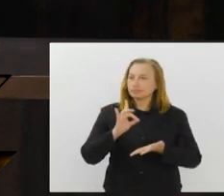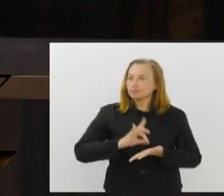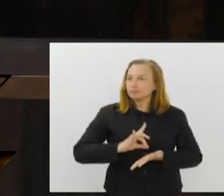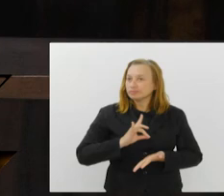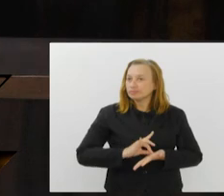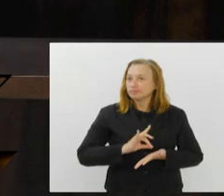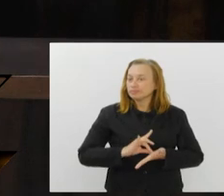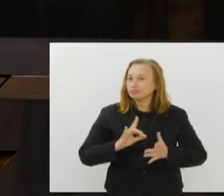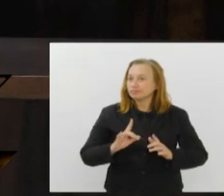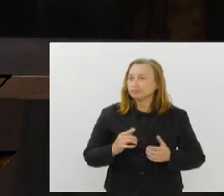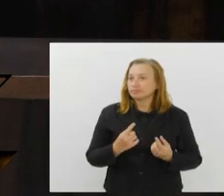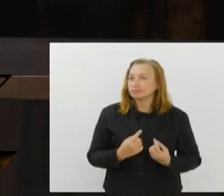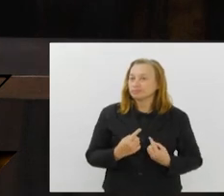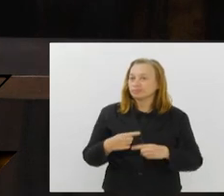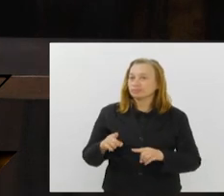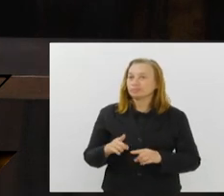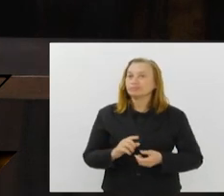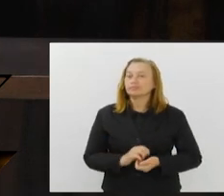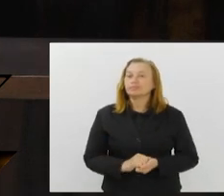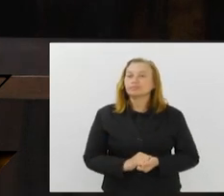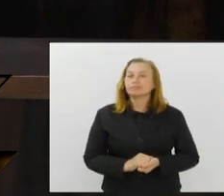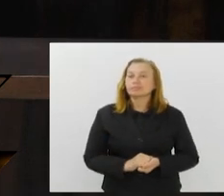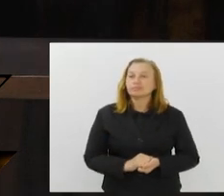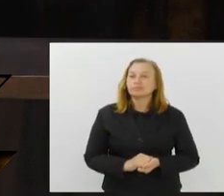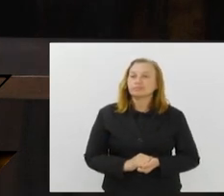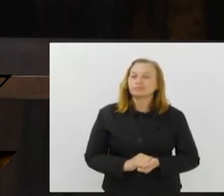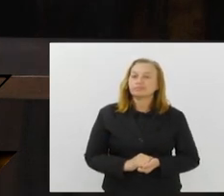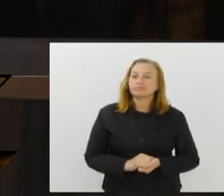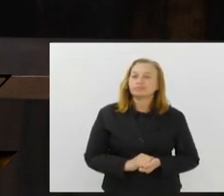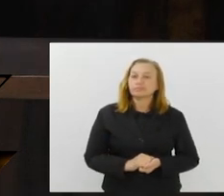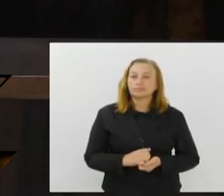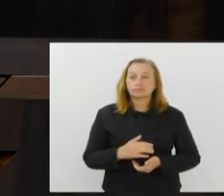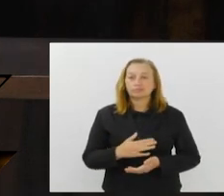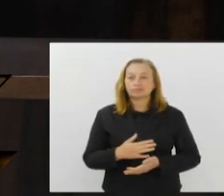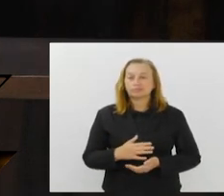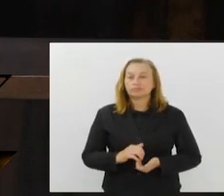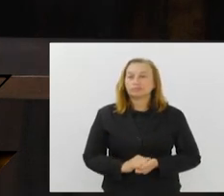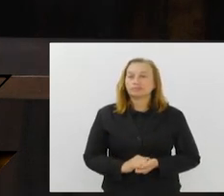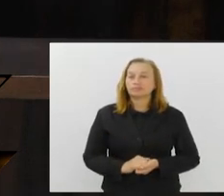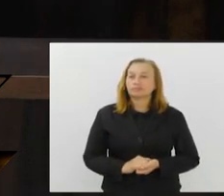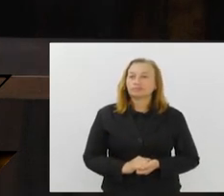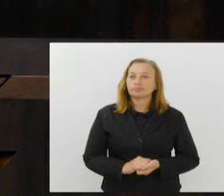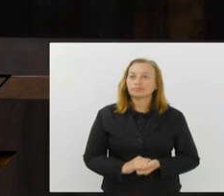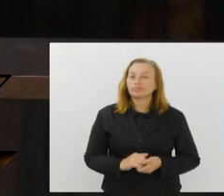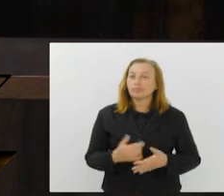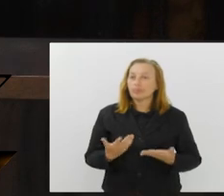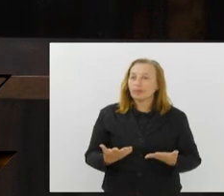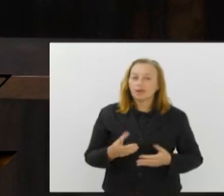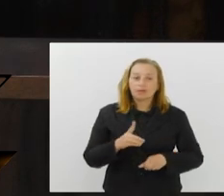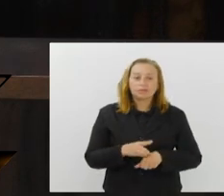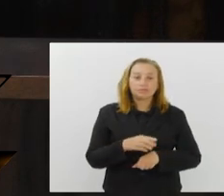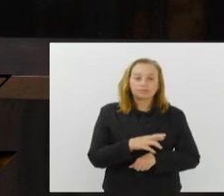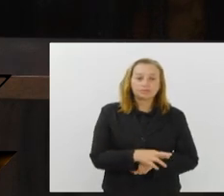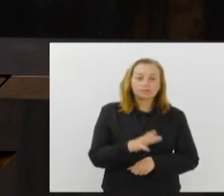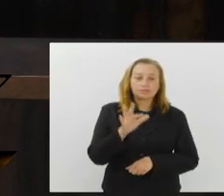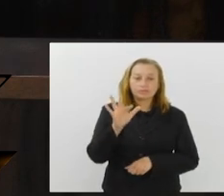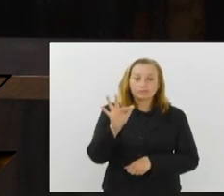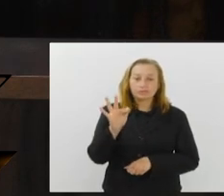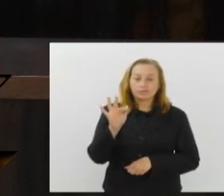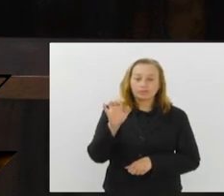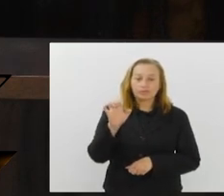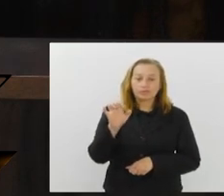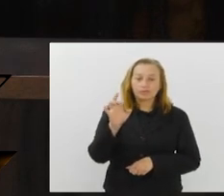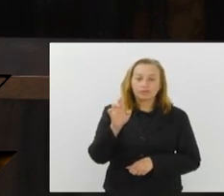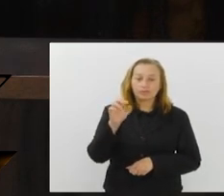enfrentou os tiranos e os ditadores sempre no caso do Dr Fernando Fernandes Eu